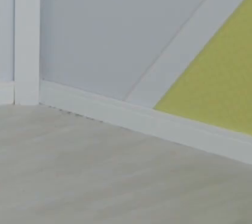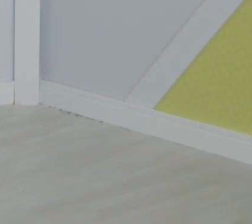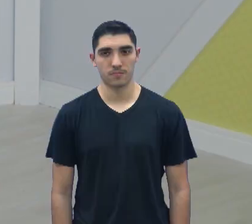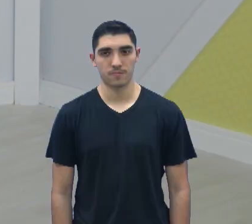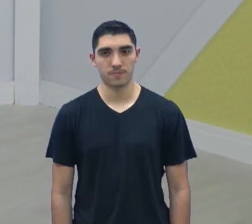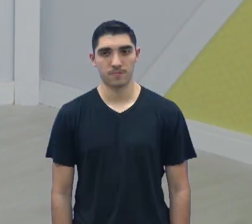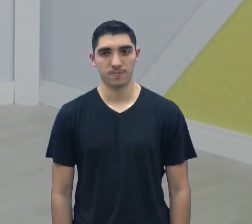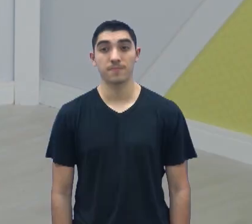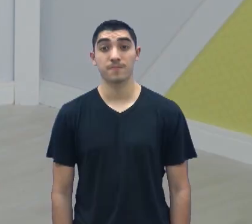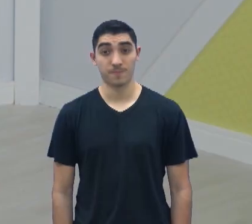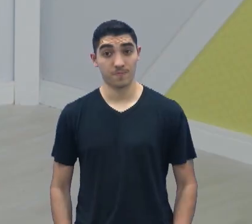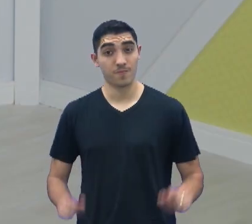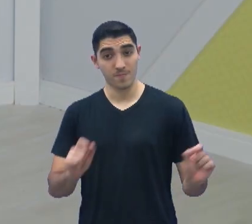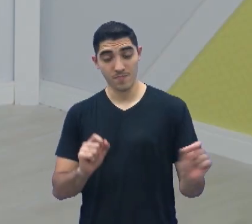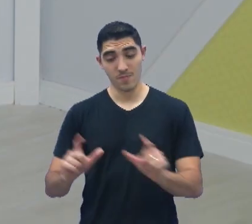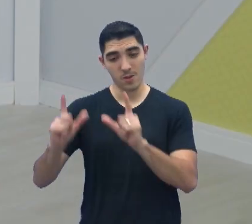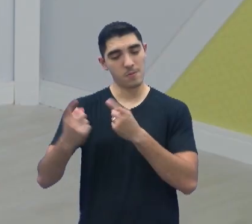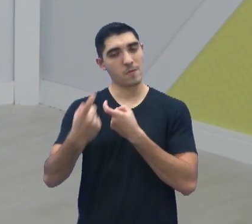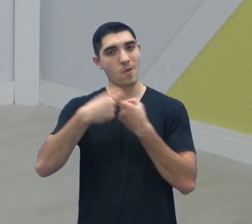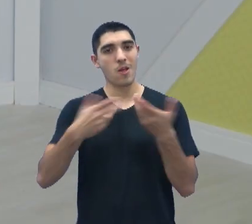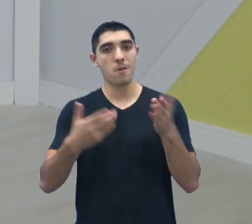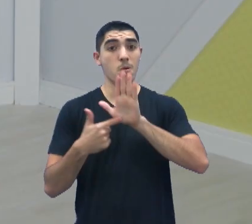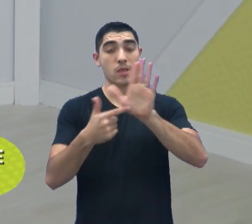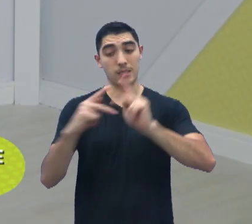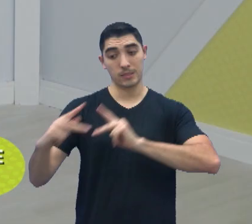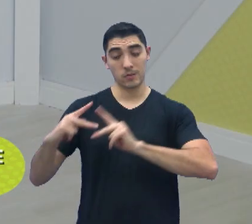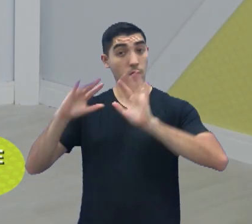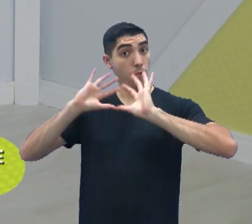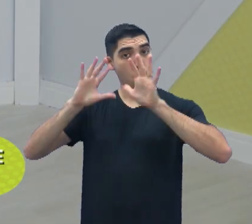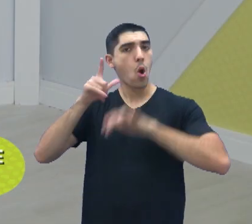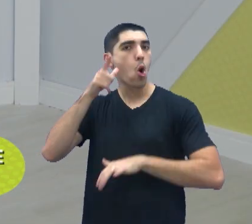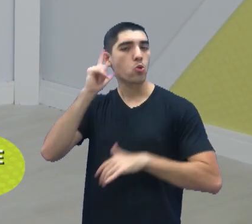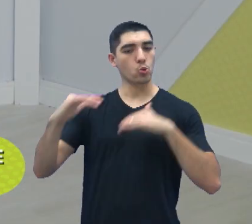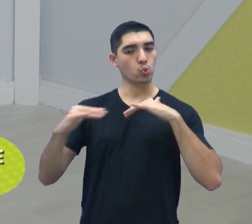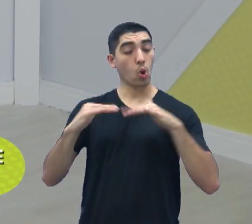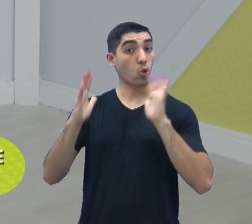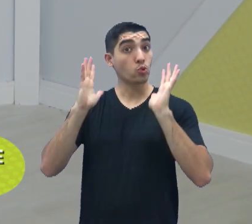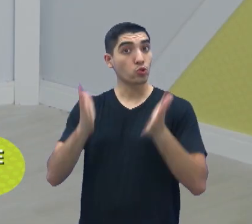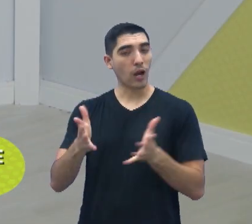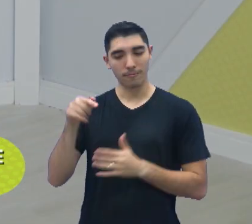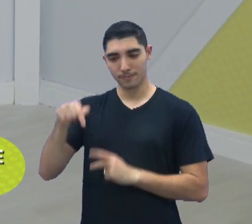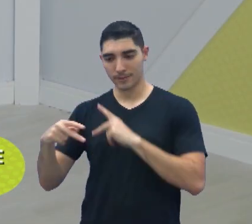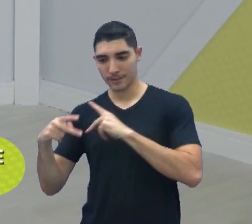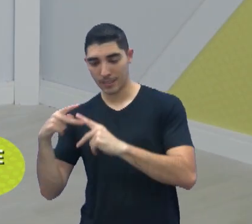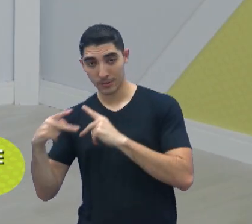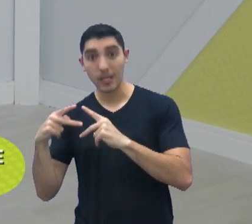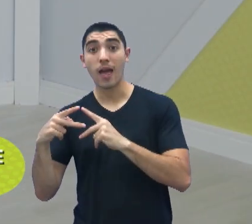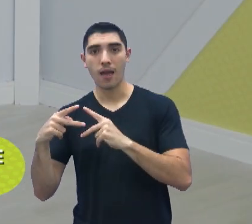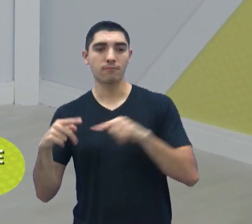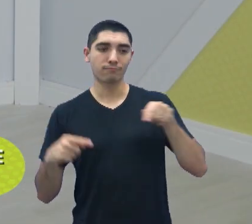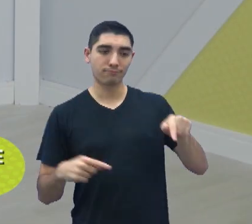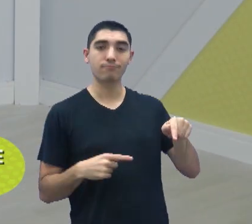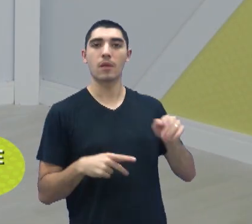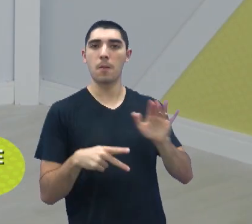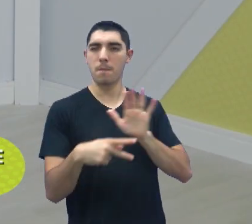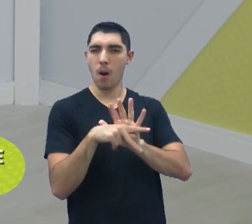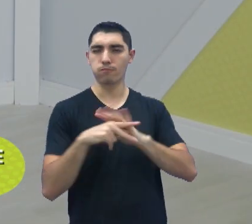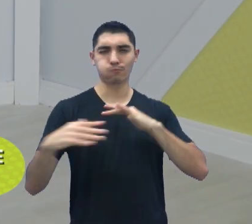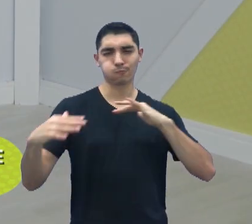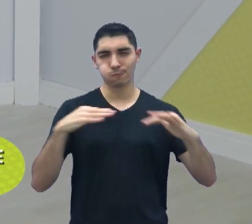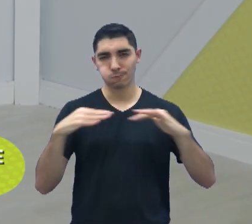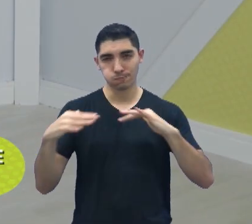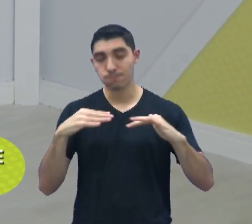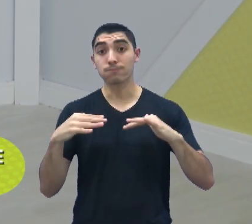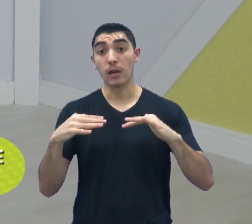Muito bem, de volta com a Hora do Esporte, falando de vôlei. Ontem o São José entrou em quadra pela sua terceira partida no Campeonato Paulista. O time